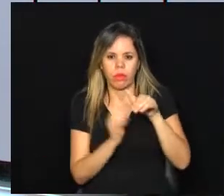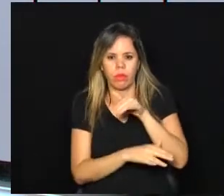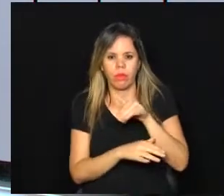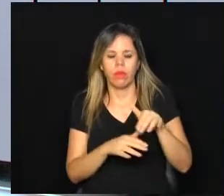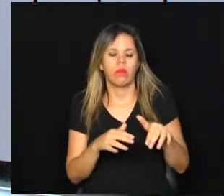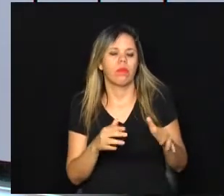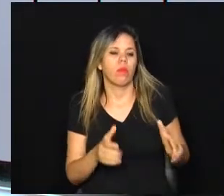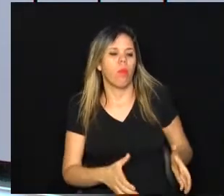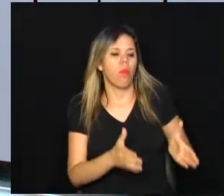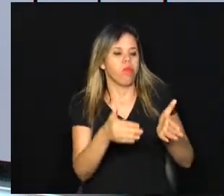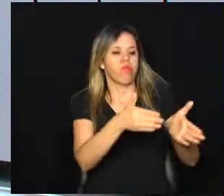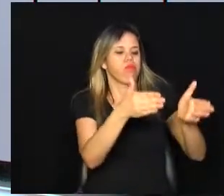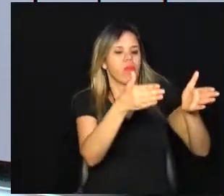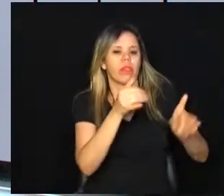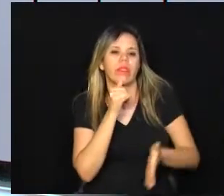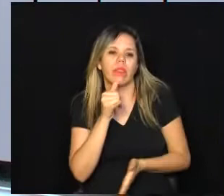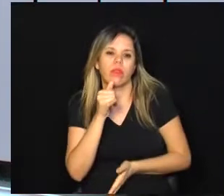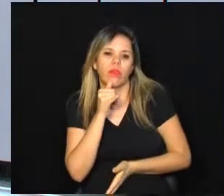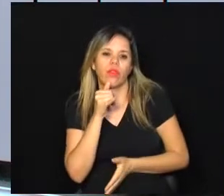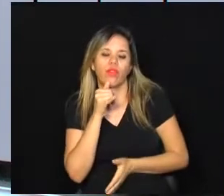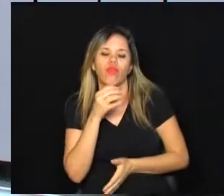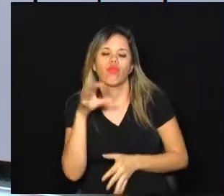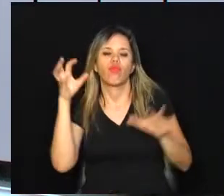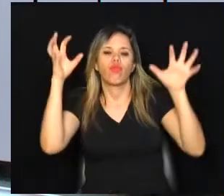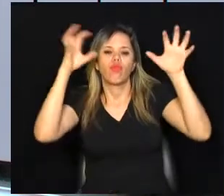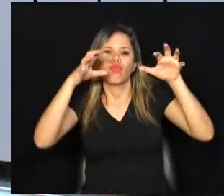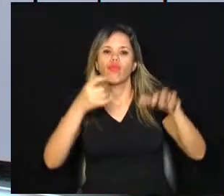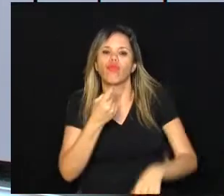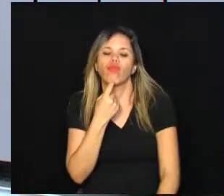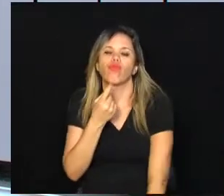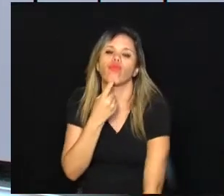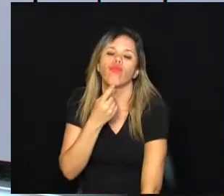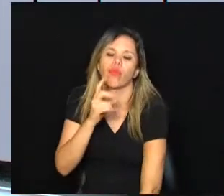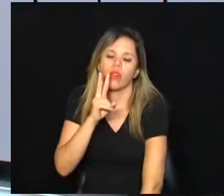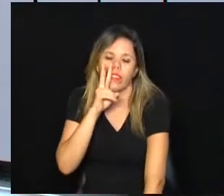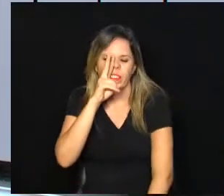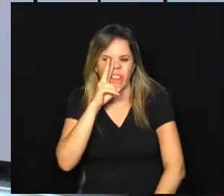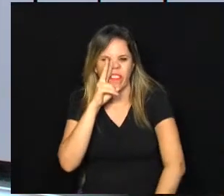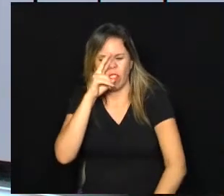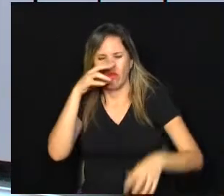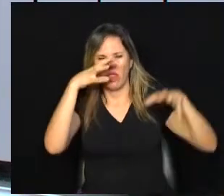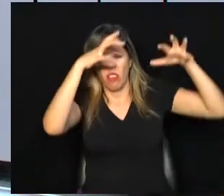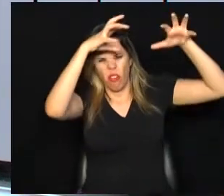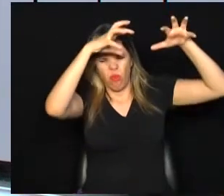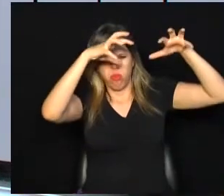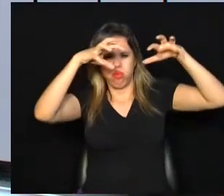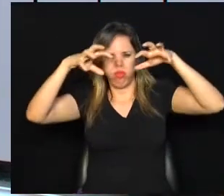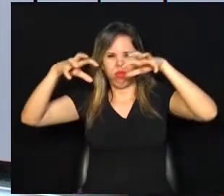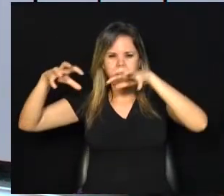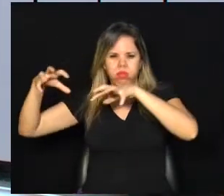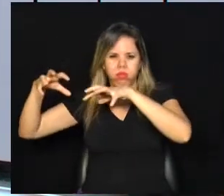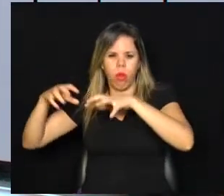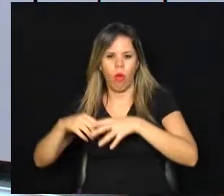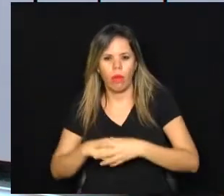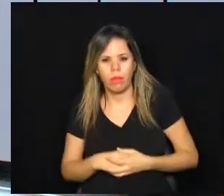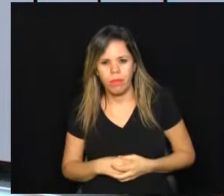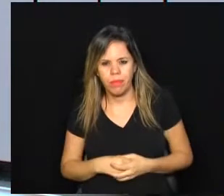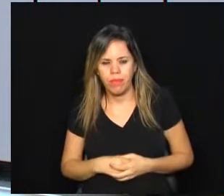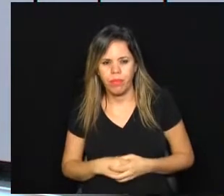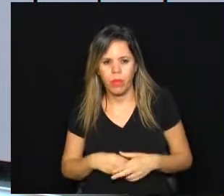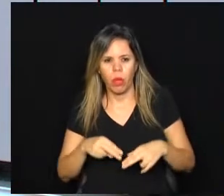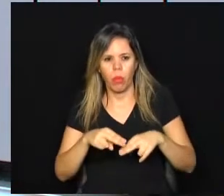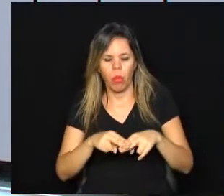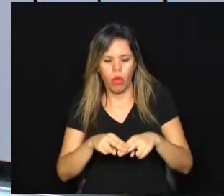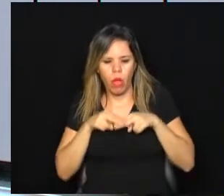né? Por exemplo, a chuva que chove em Campinas intensamente, ela, até por conta da impermeabilização